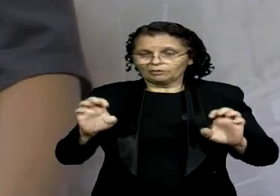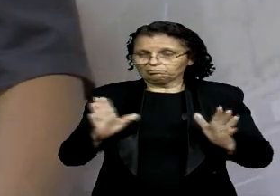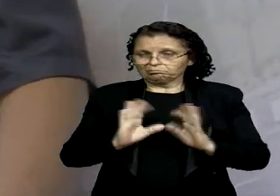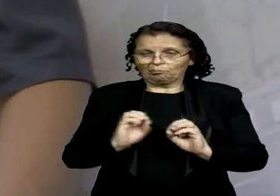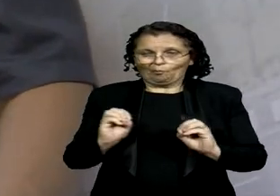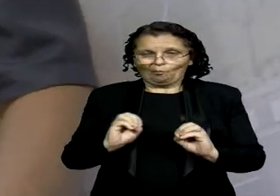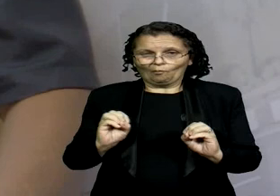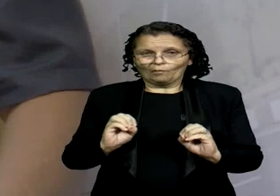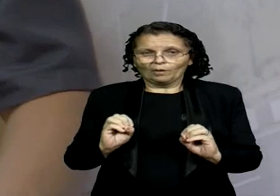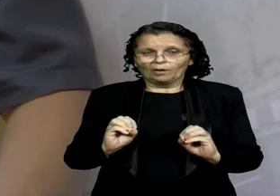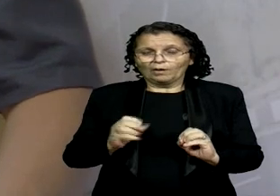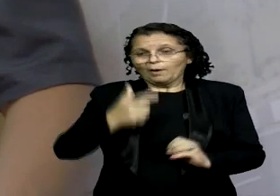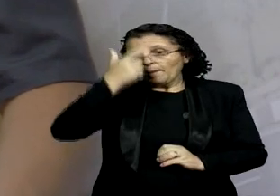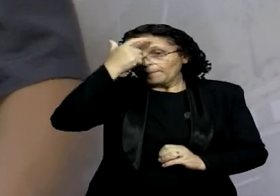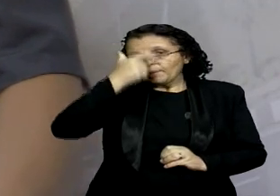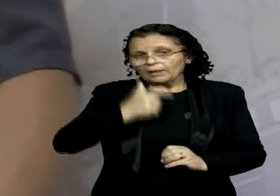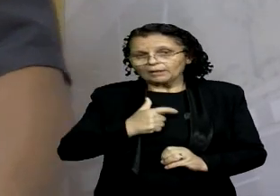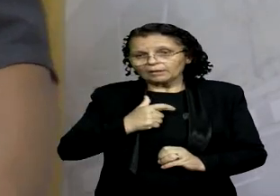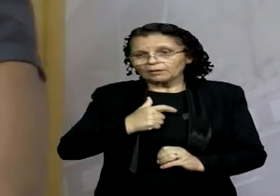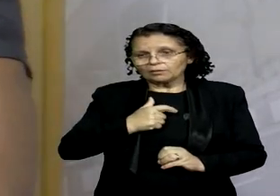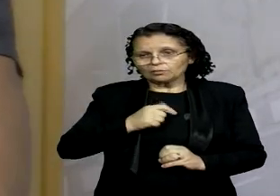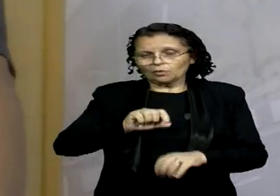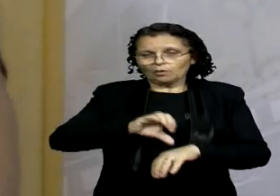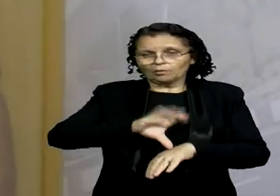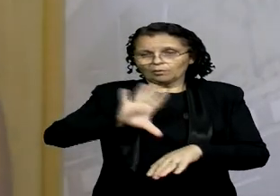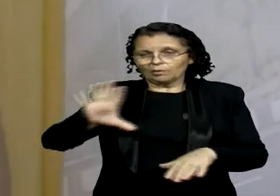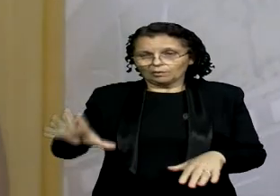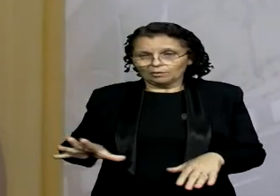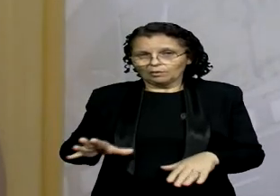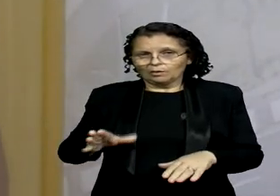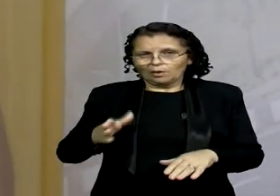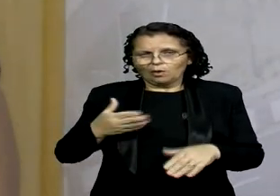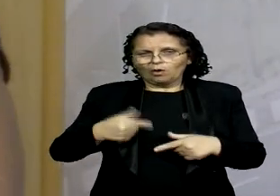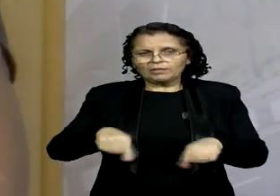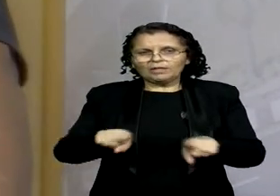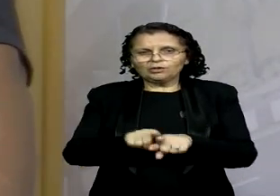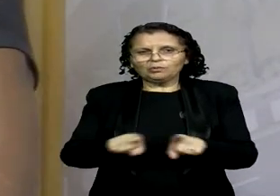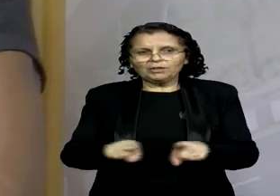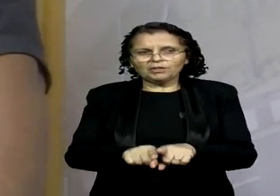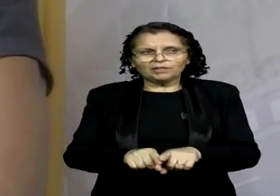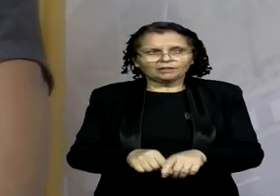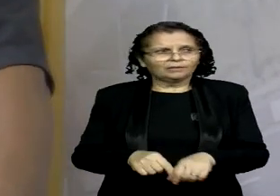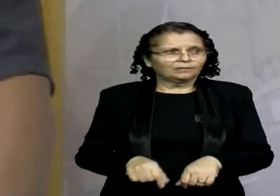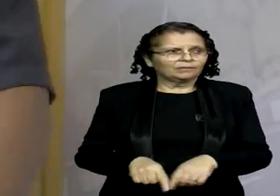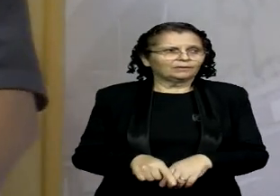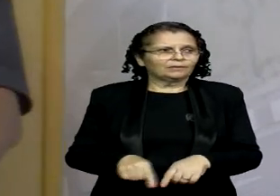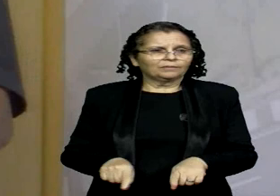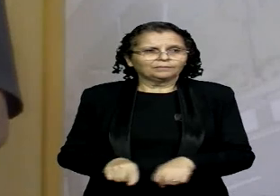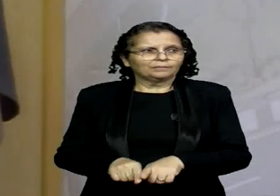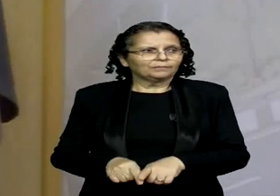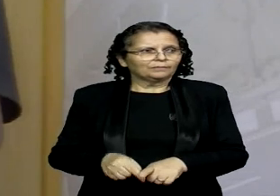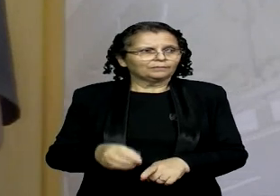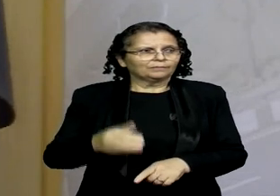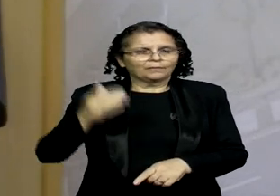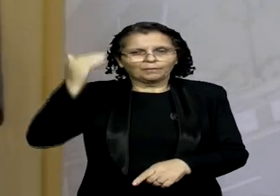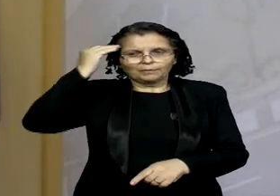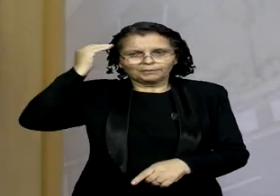aqui como uma pessoa de matriz africana, um bandista com muito orgulho, dizer para vocês que repudiamos também essa